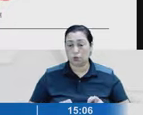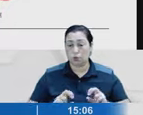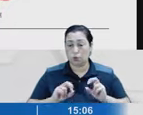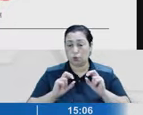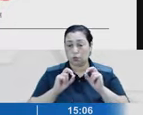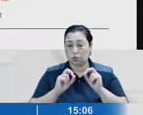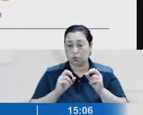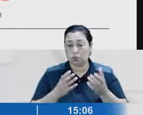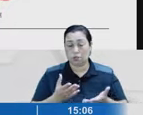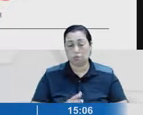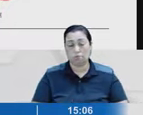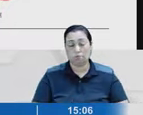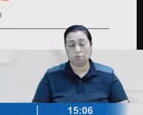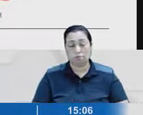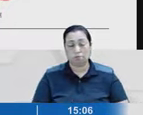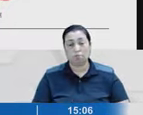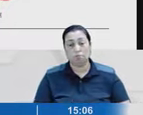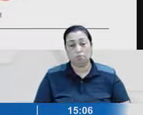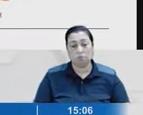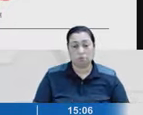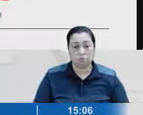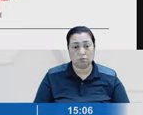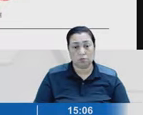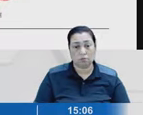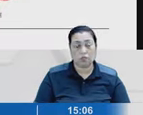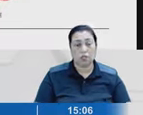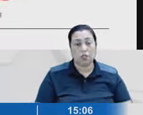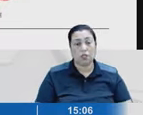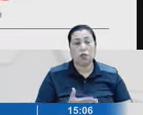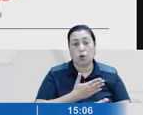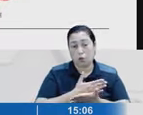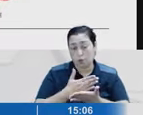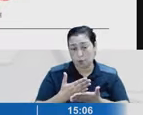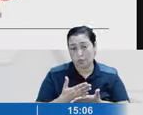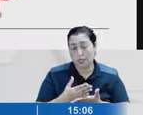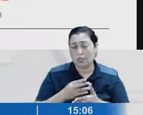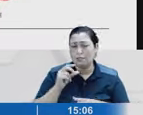coloretal, né? Então, o pólipo começa